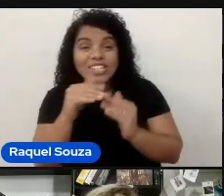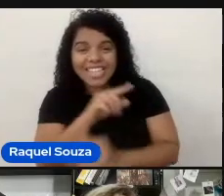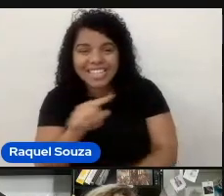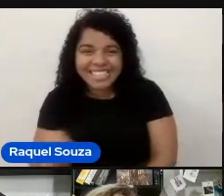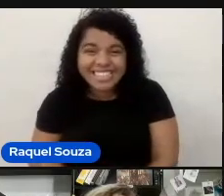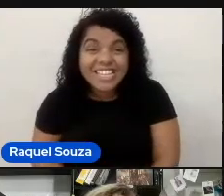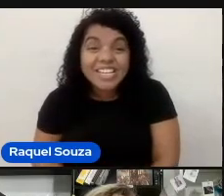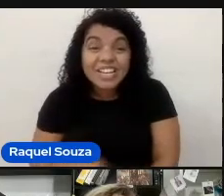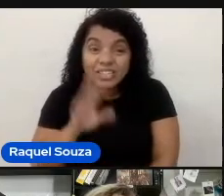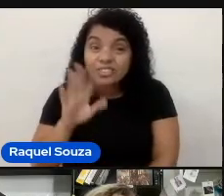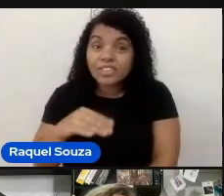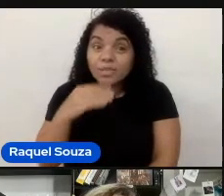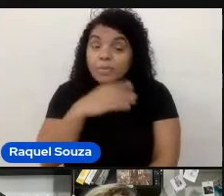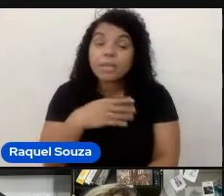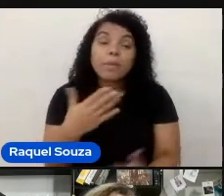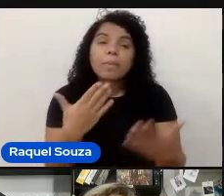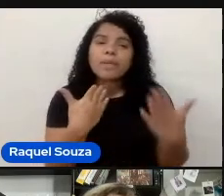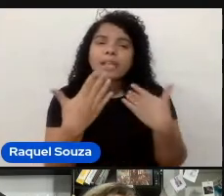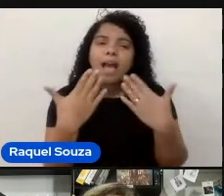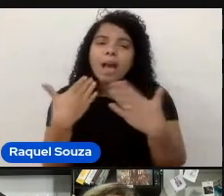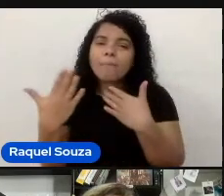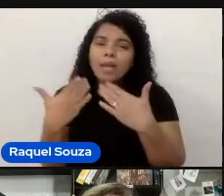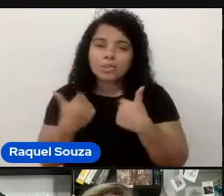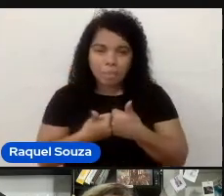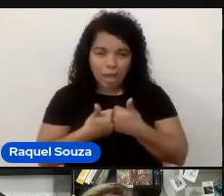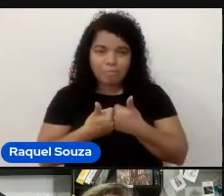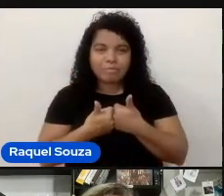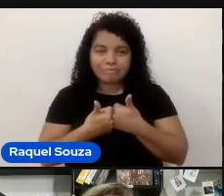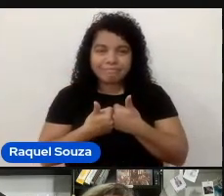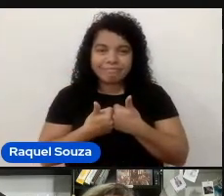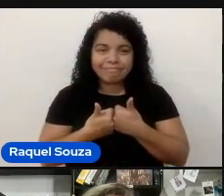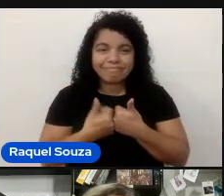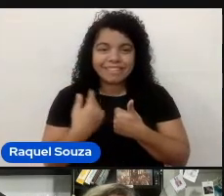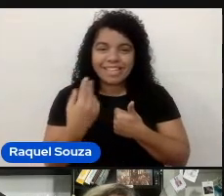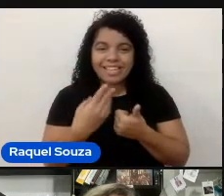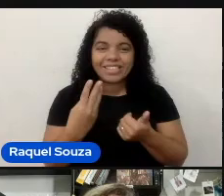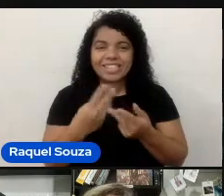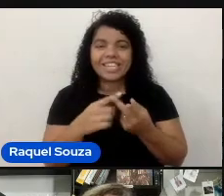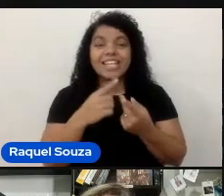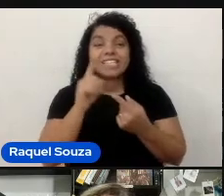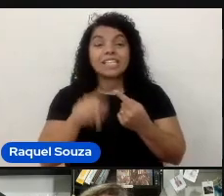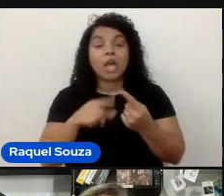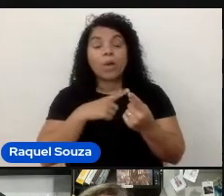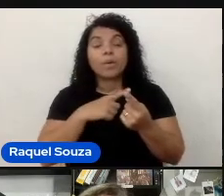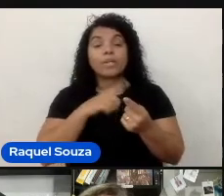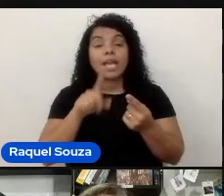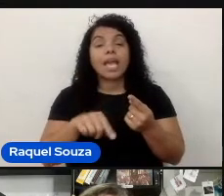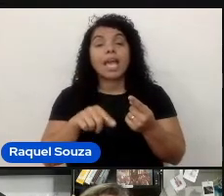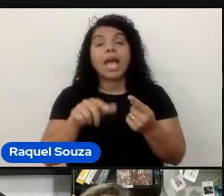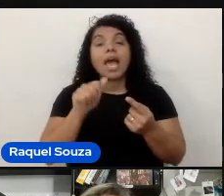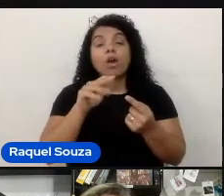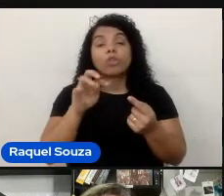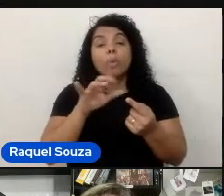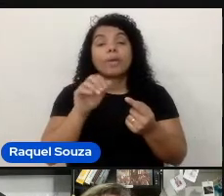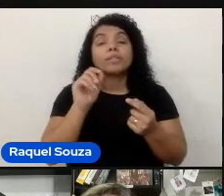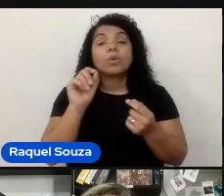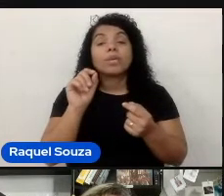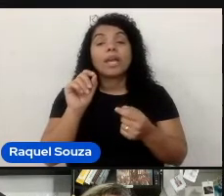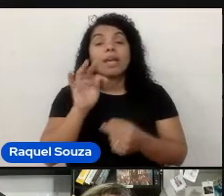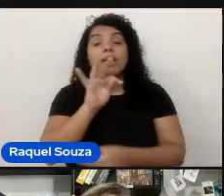perceberam, mas é um bate-papo, tá? A automação ela é a técnica que nós utilizamos para quê?